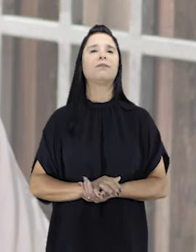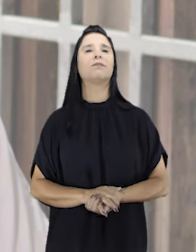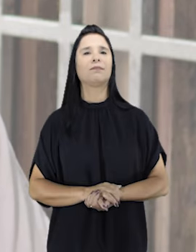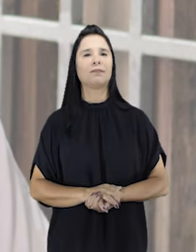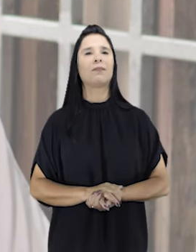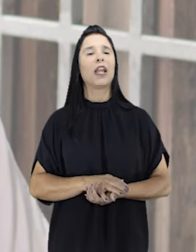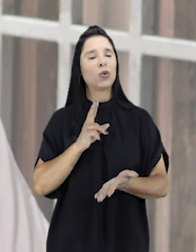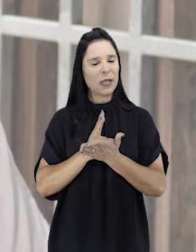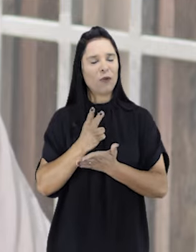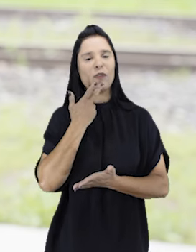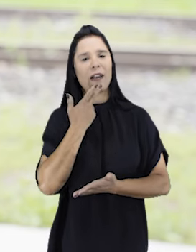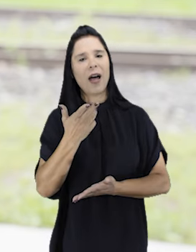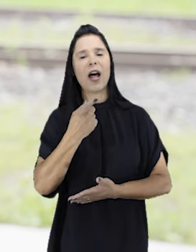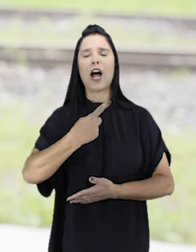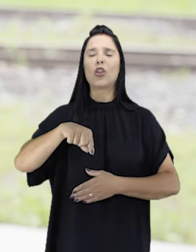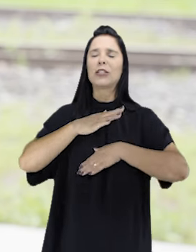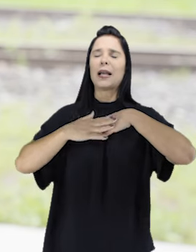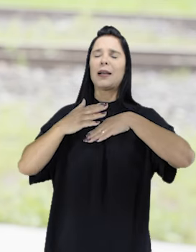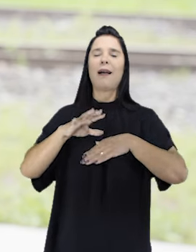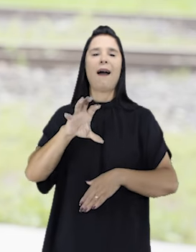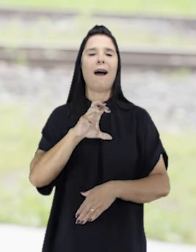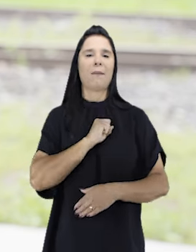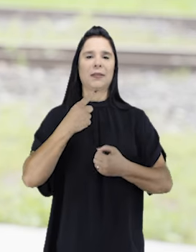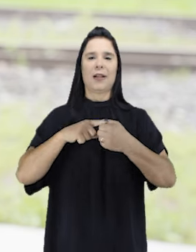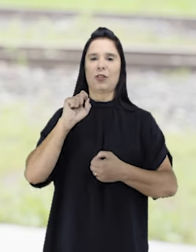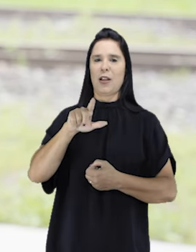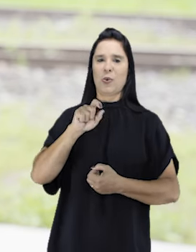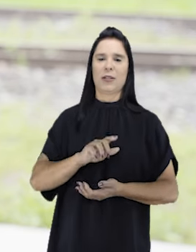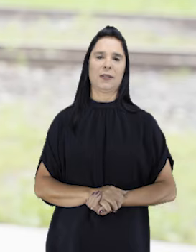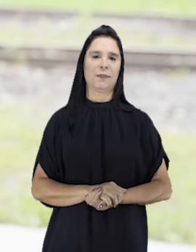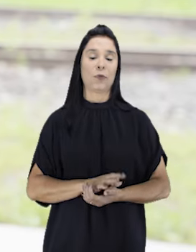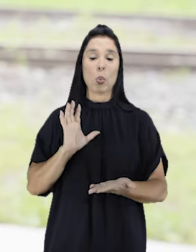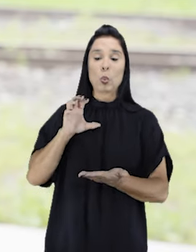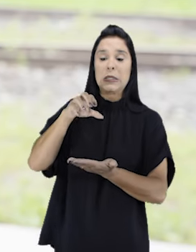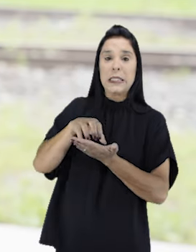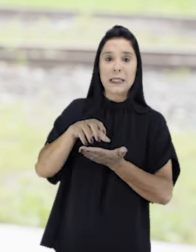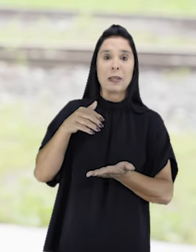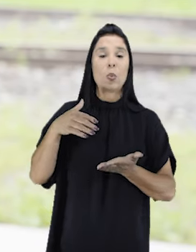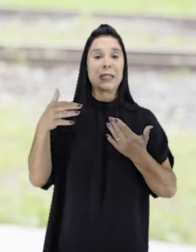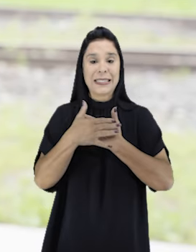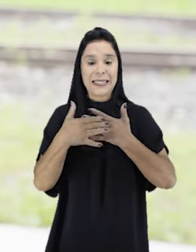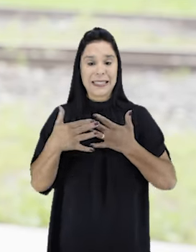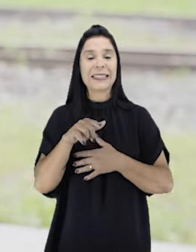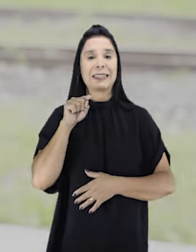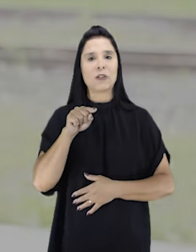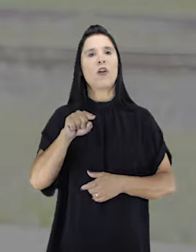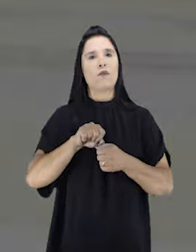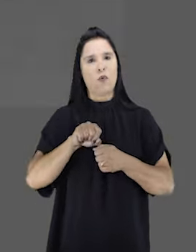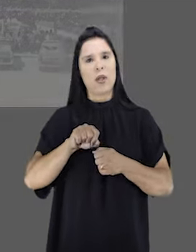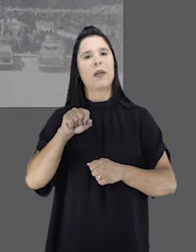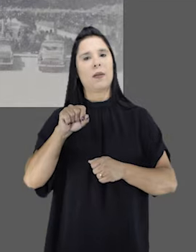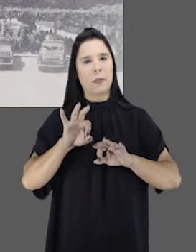gosto sempre de me referir a ela assim, a nossa querida e amada Alagoinhas. O centro da cidade de Alagoinhas, notadamente, ele